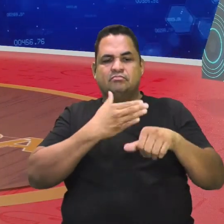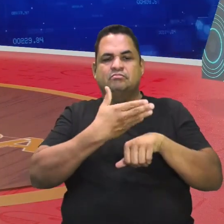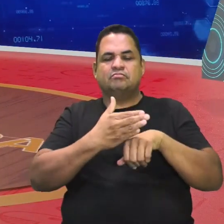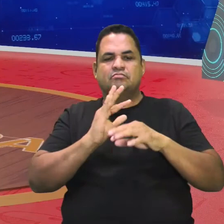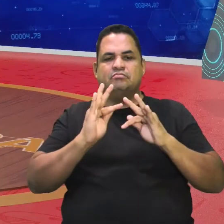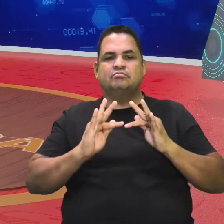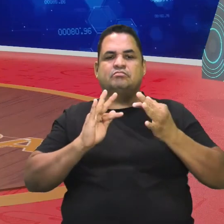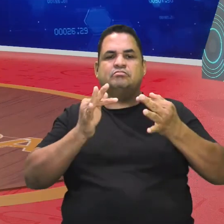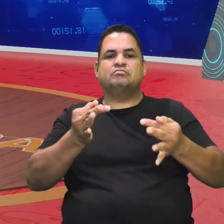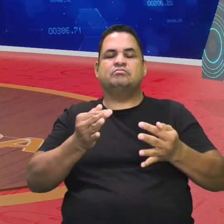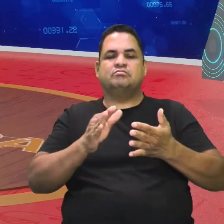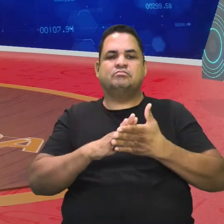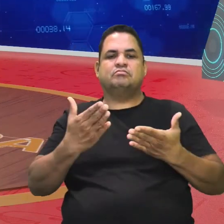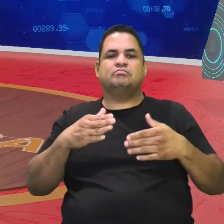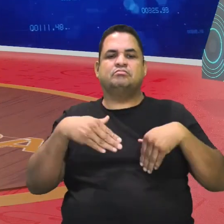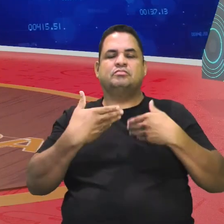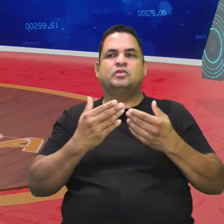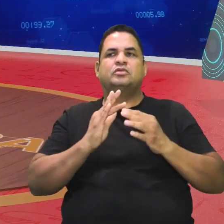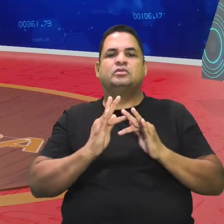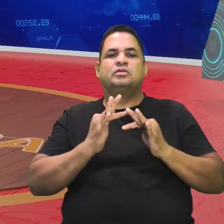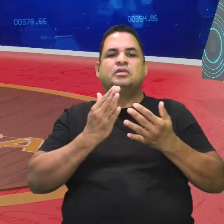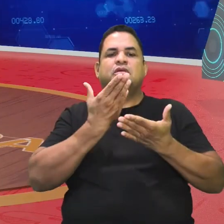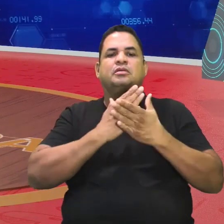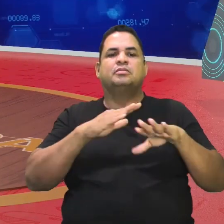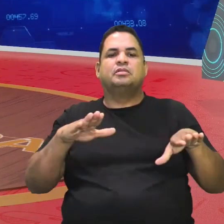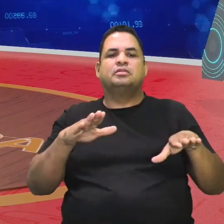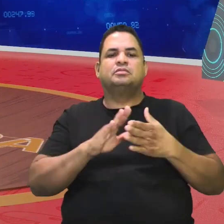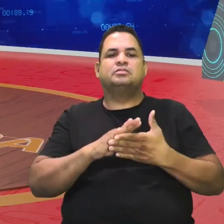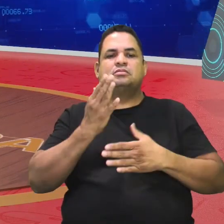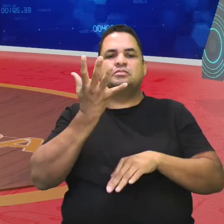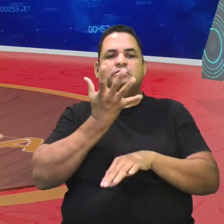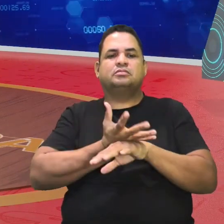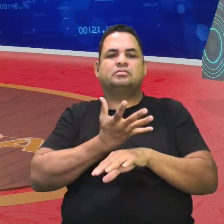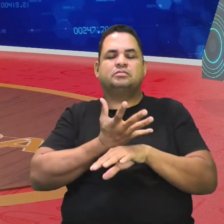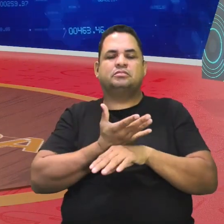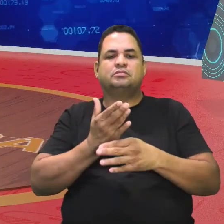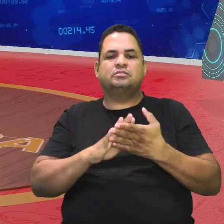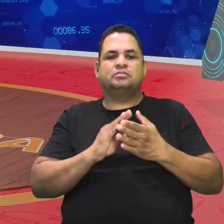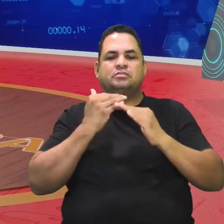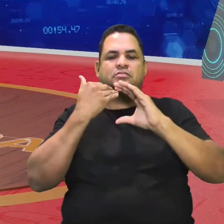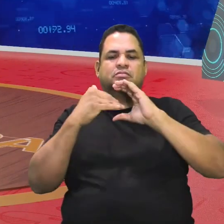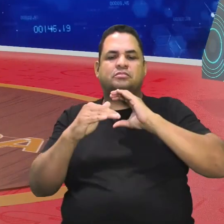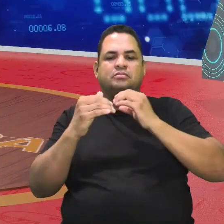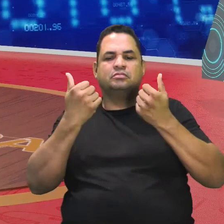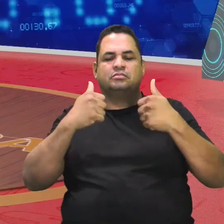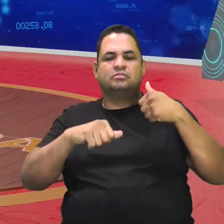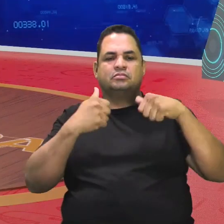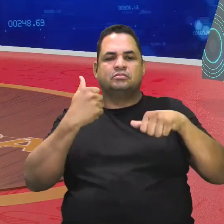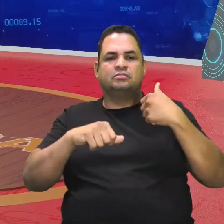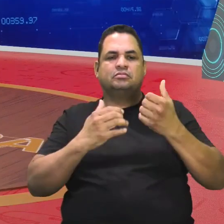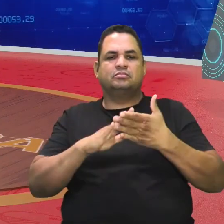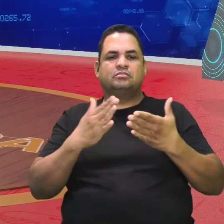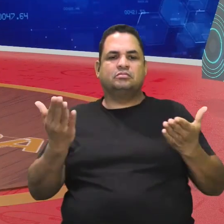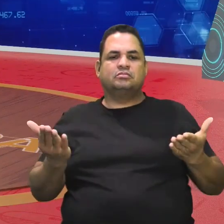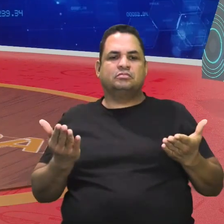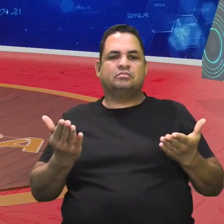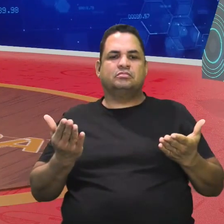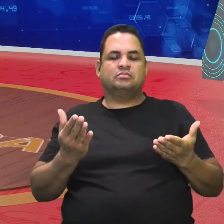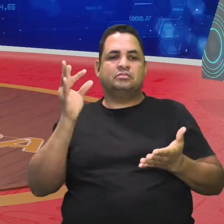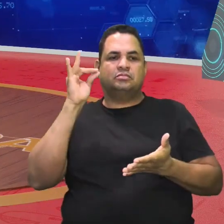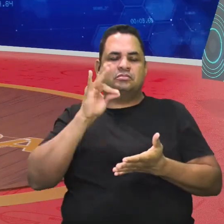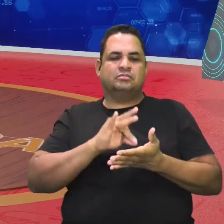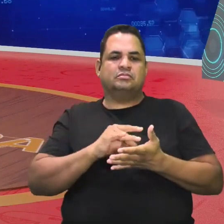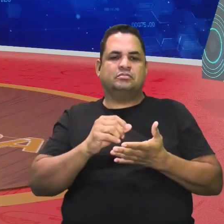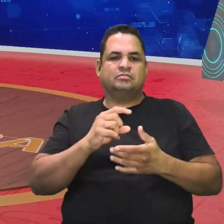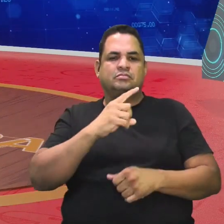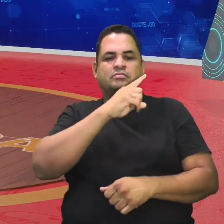ao final do módulo, né? Então, quando encerrar a disciplina de matemática, a gente envia a avaliação, né, o simulado para vocês. Na